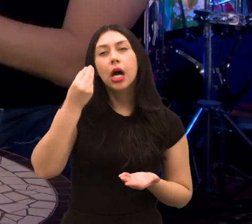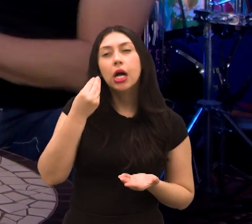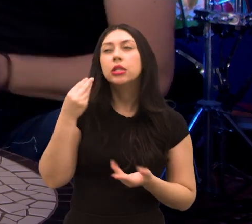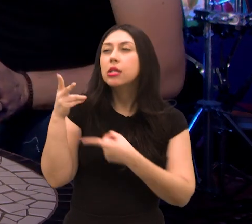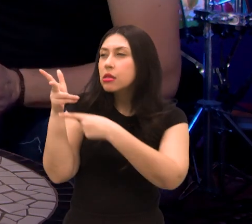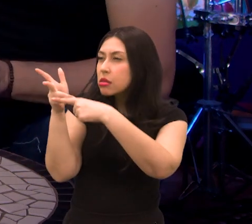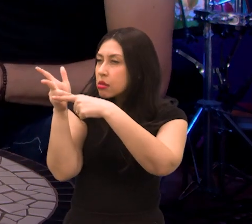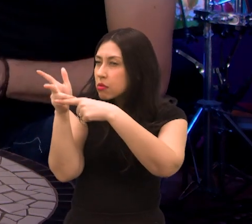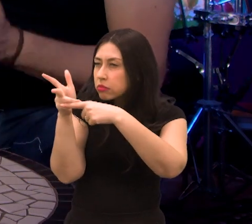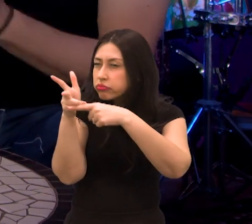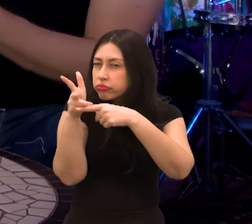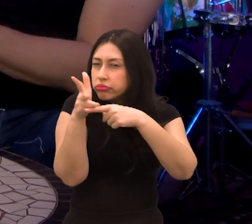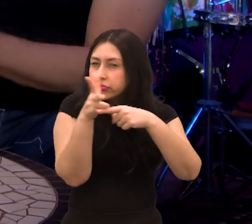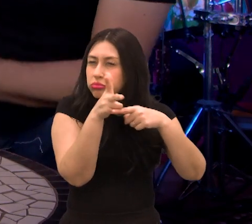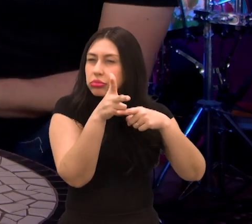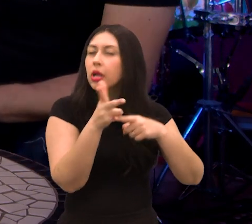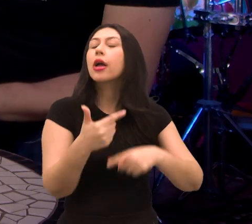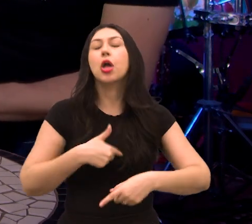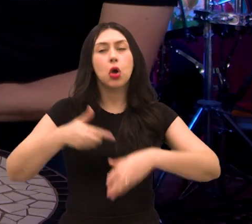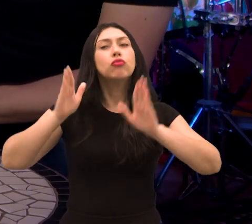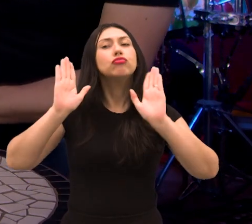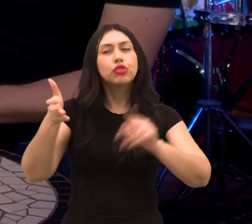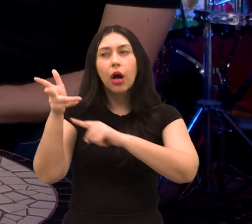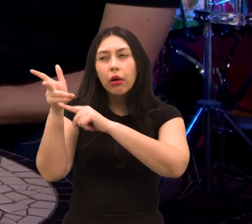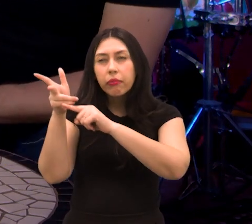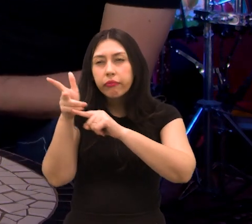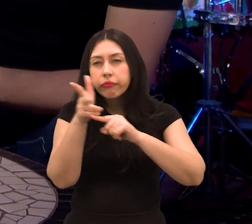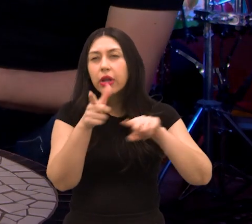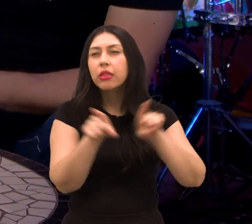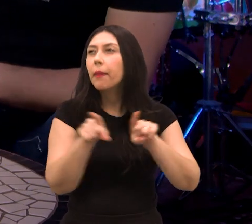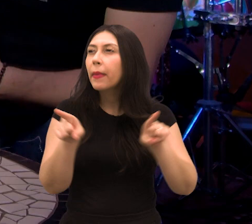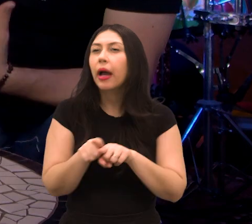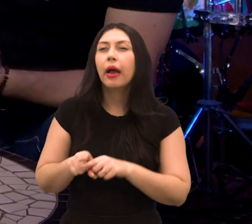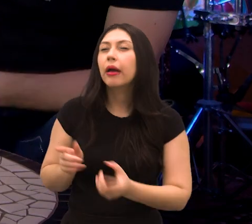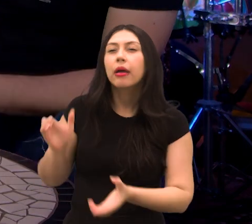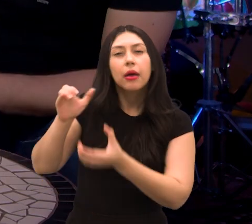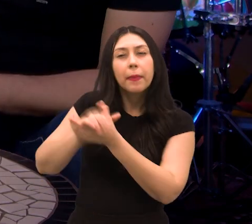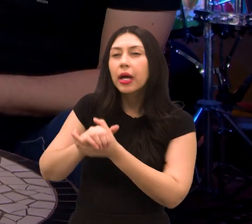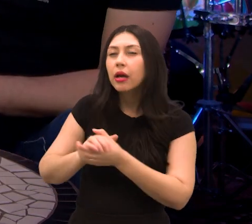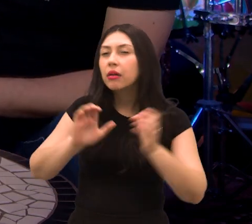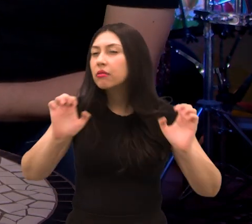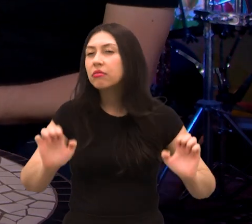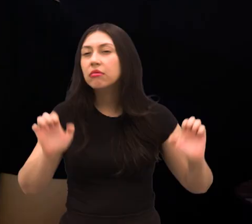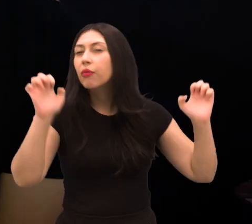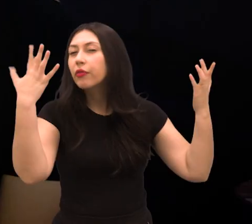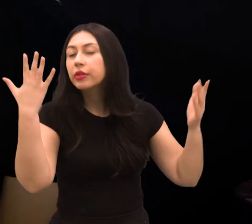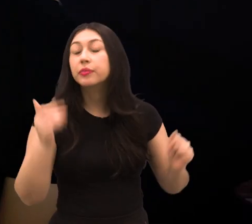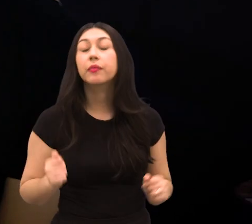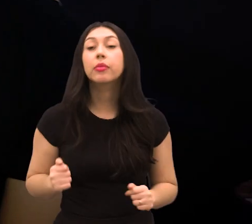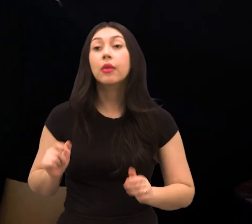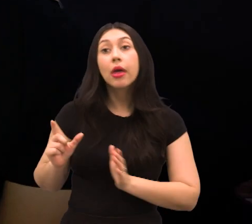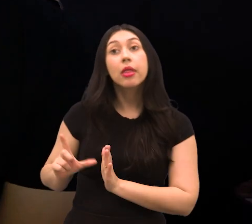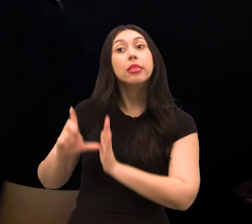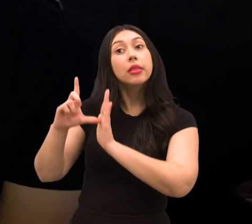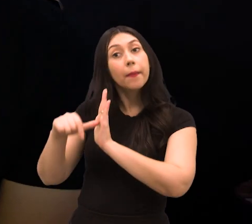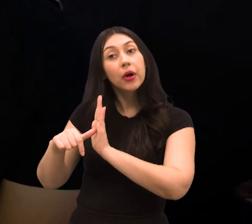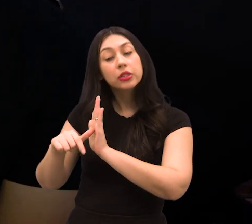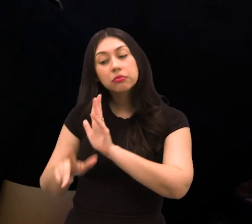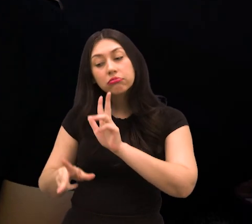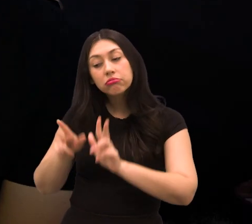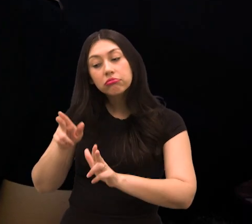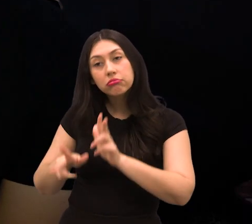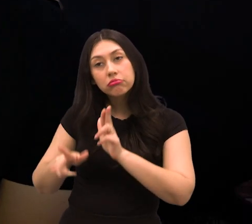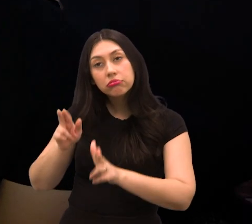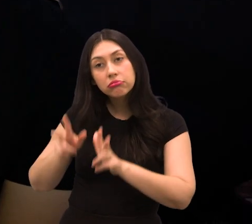do cinegrafista também, que eu também gravei várias coisas, casamento, eventos sociais e tal. Depois eu aprendi a mexer com